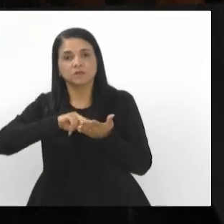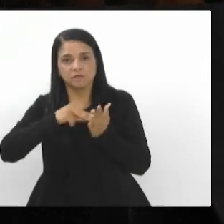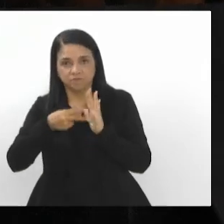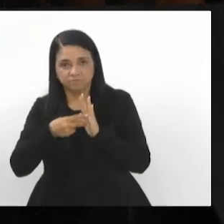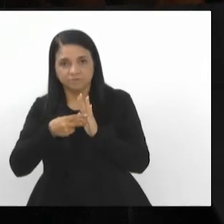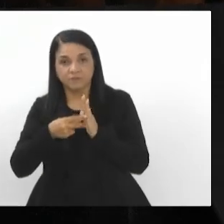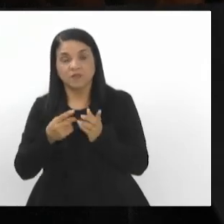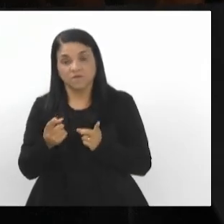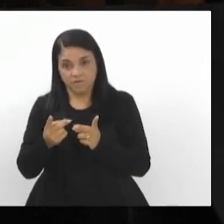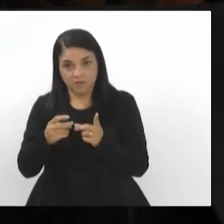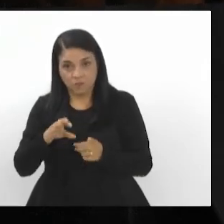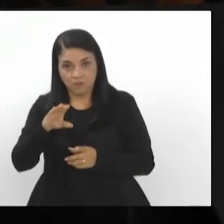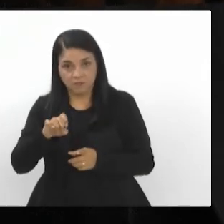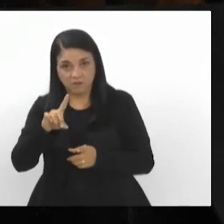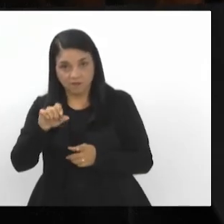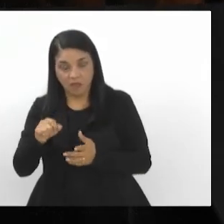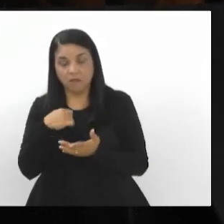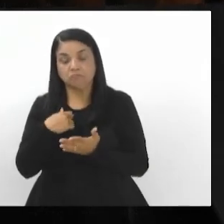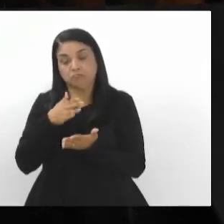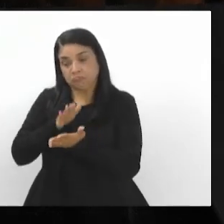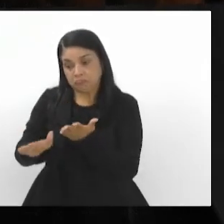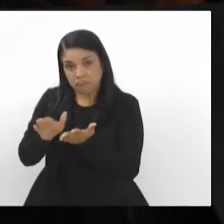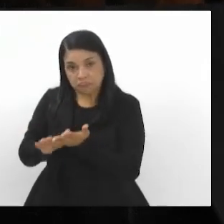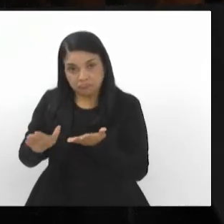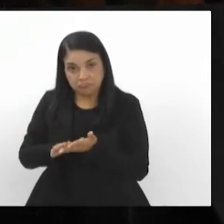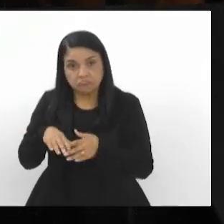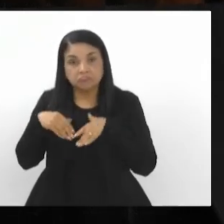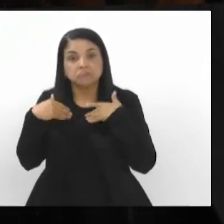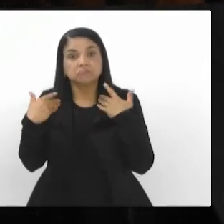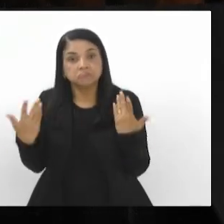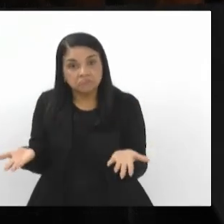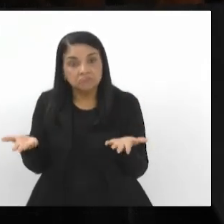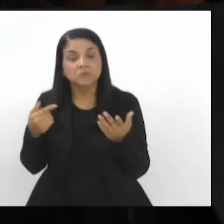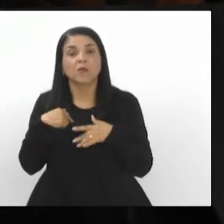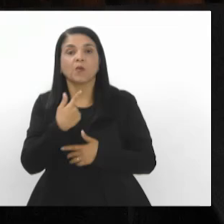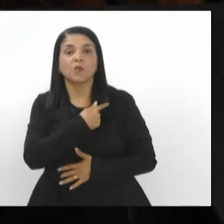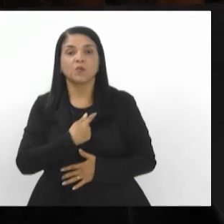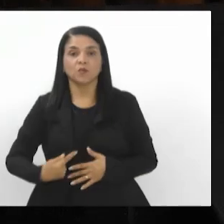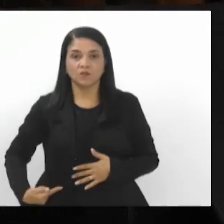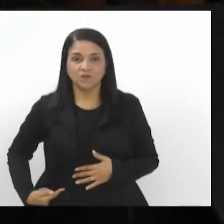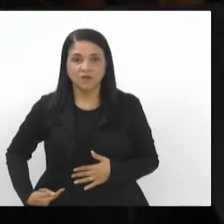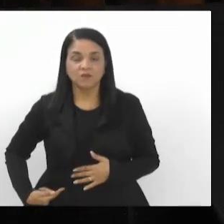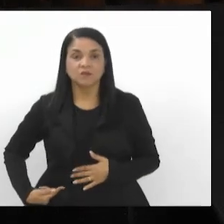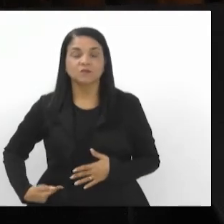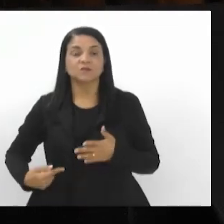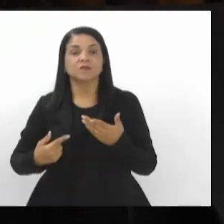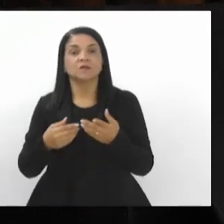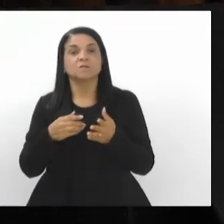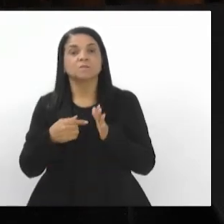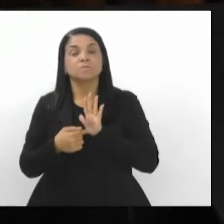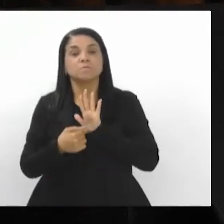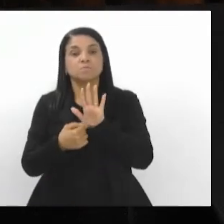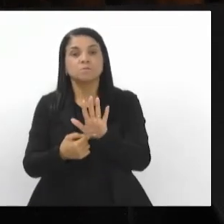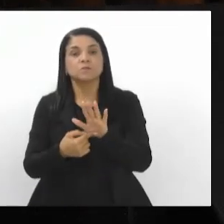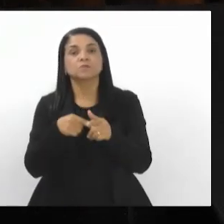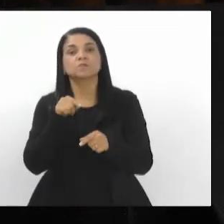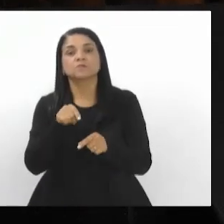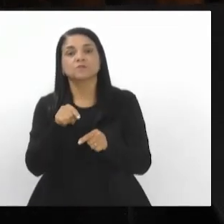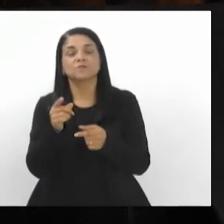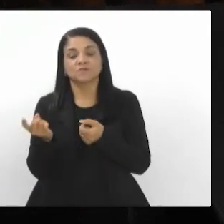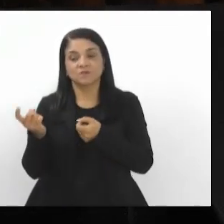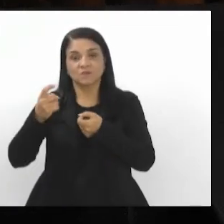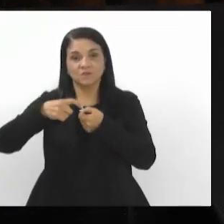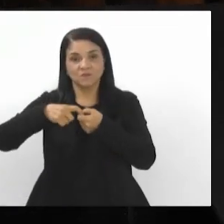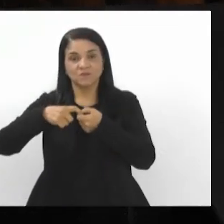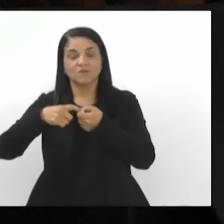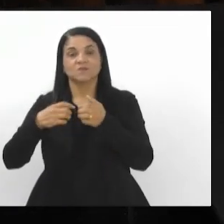foi de ralo abaixo, e o governo está apontando um reordenamento com a concessionária e a